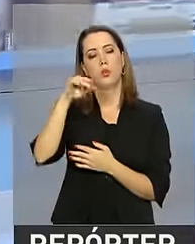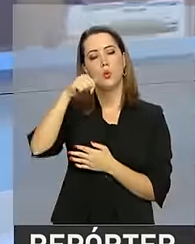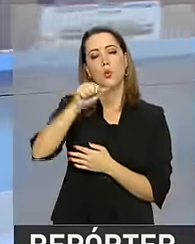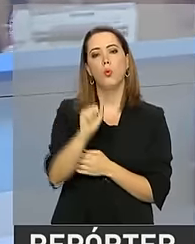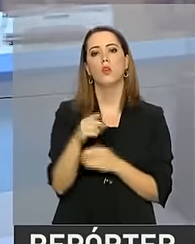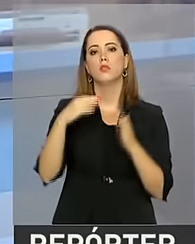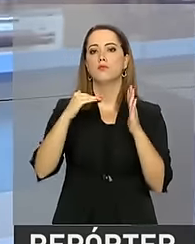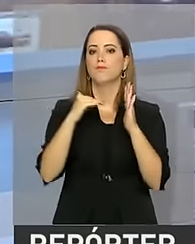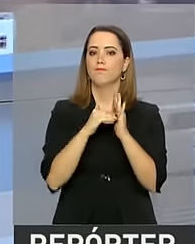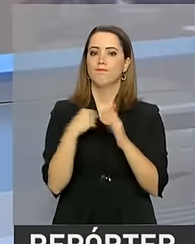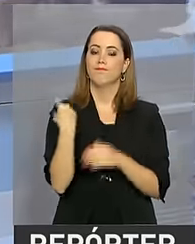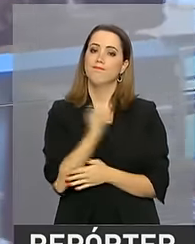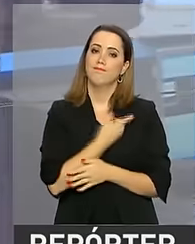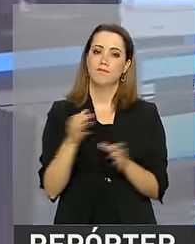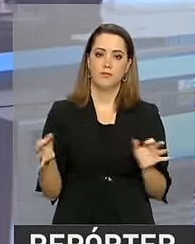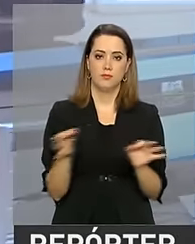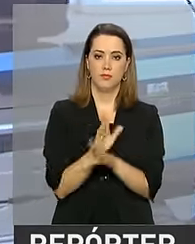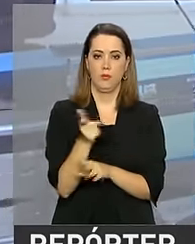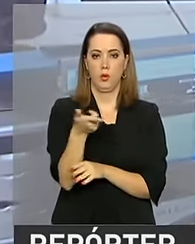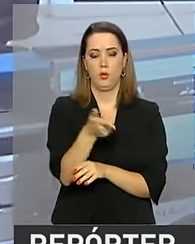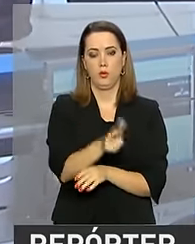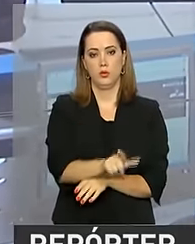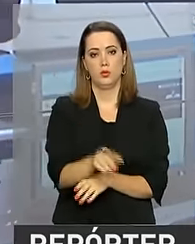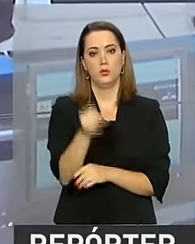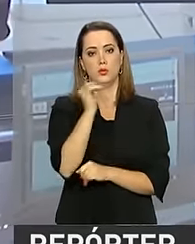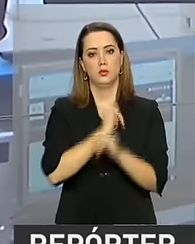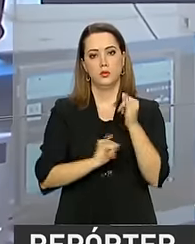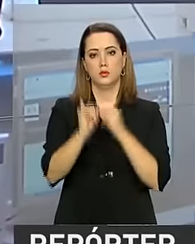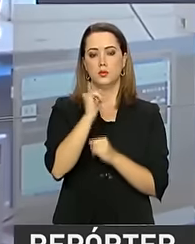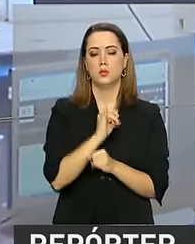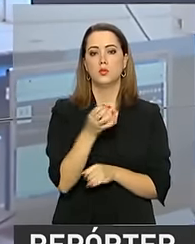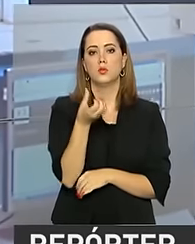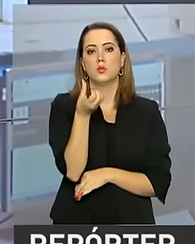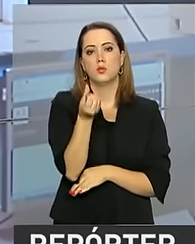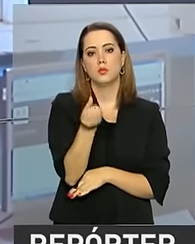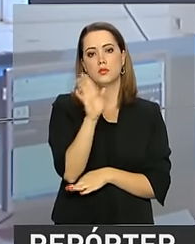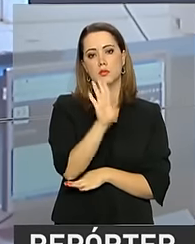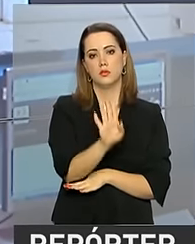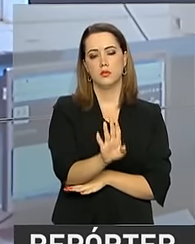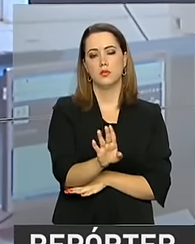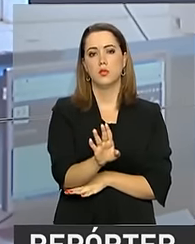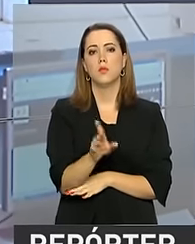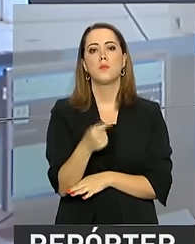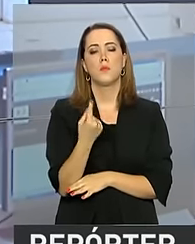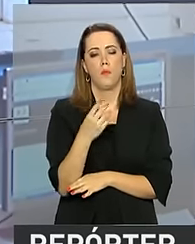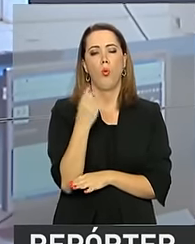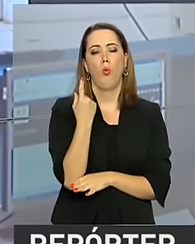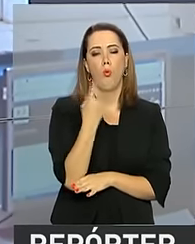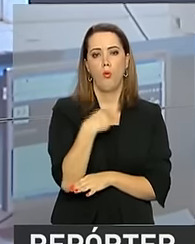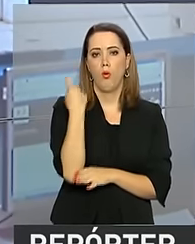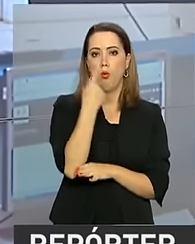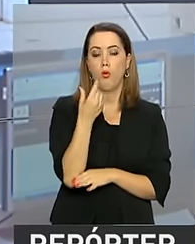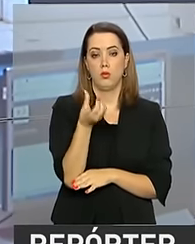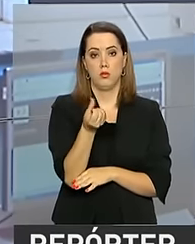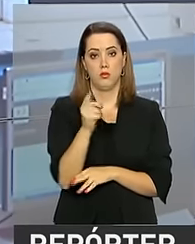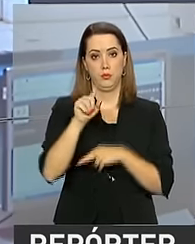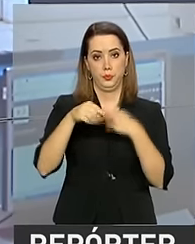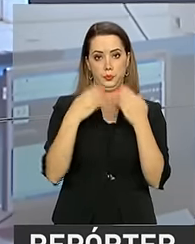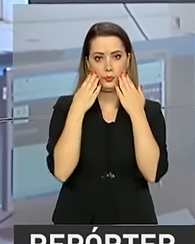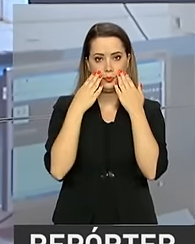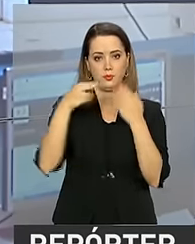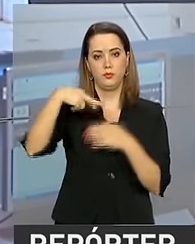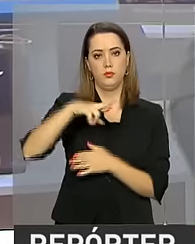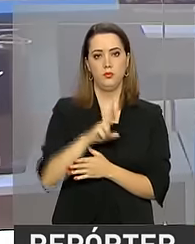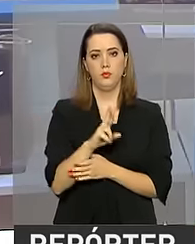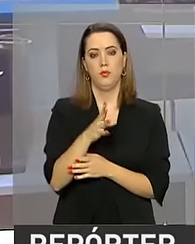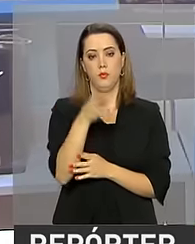Senado Federal. Nós ficamos por aqui, voltamos a qualquer momento com outras informações ou daqui a uma hora, na próxima edição do Repórter